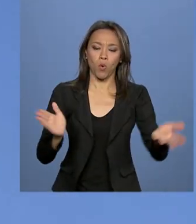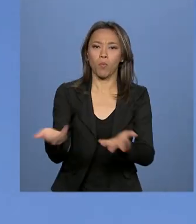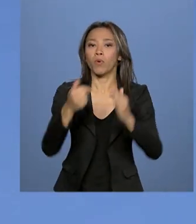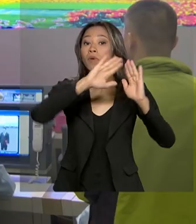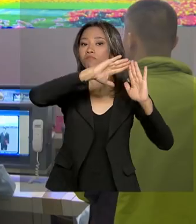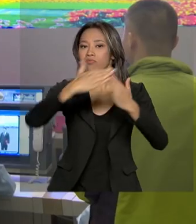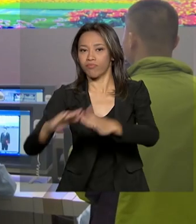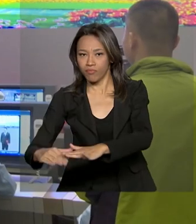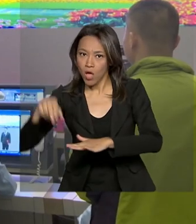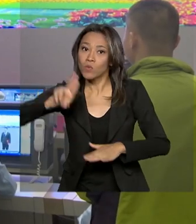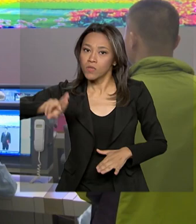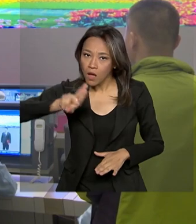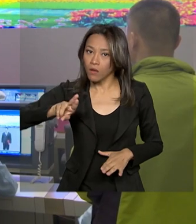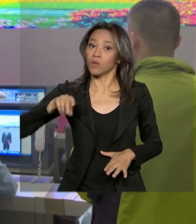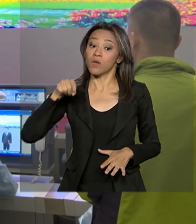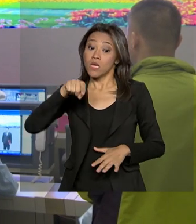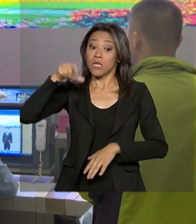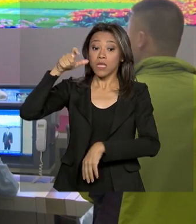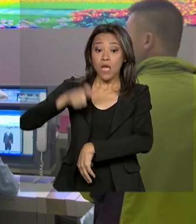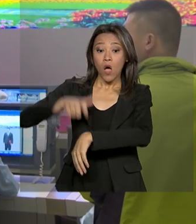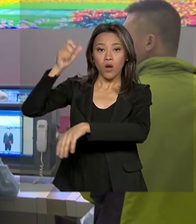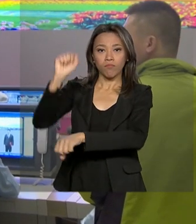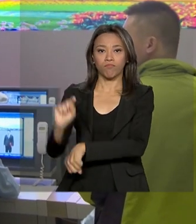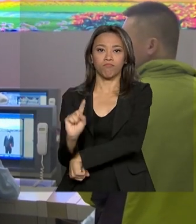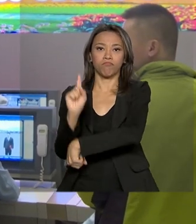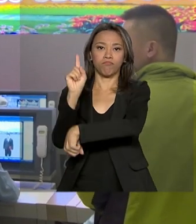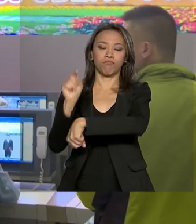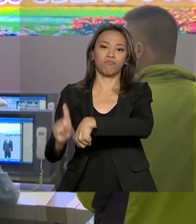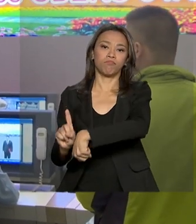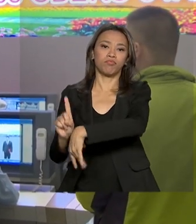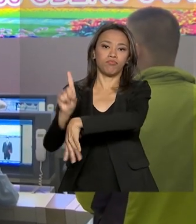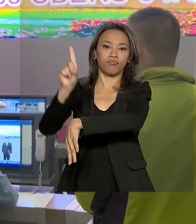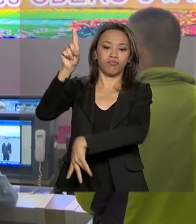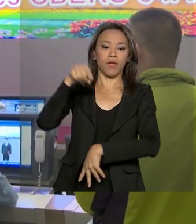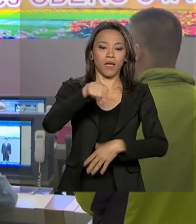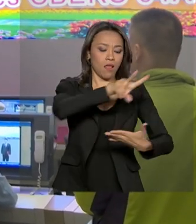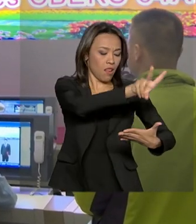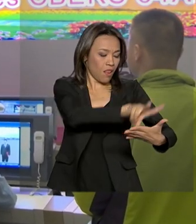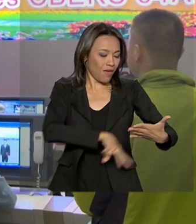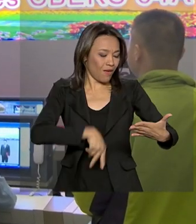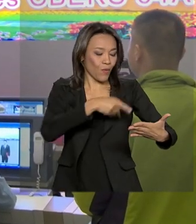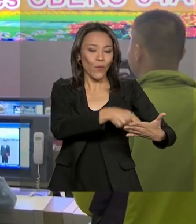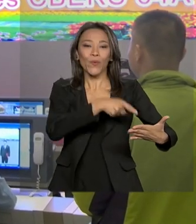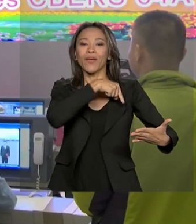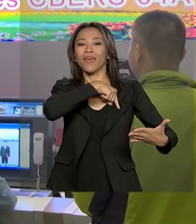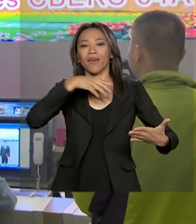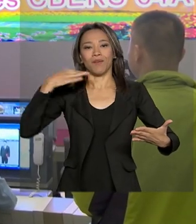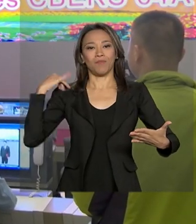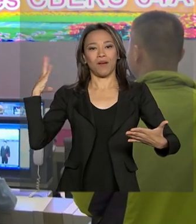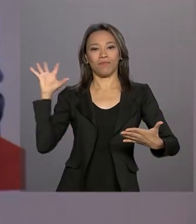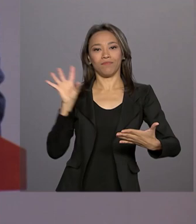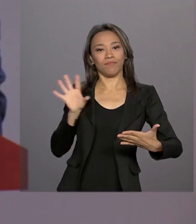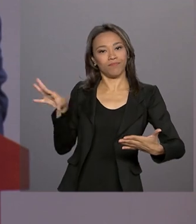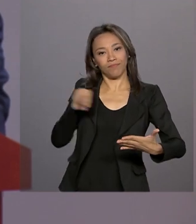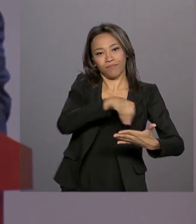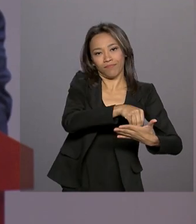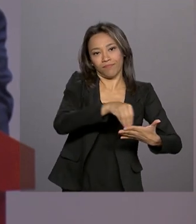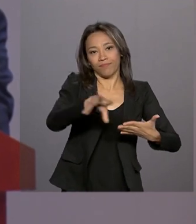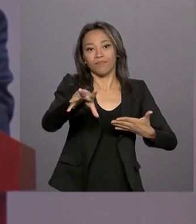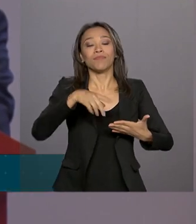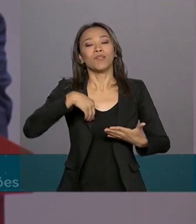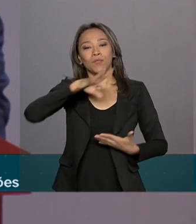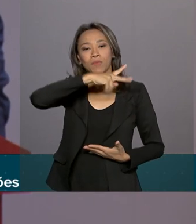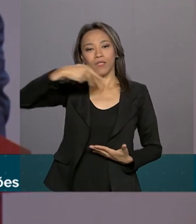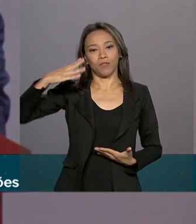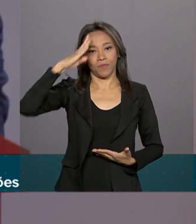naturais. No lançamento, o ministro Marcos Pontes leu uma mensagem do presidente Jair Bolsonaro. Sua entrada